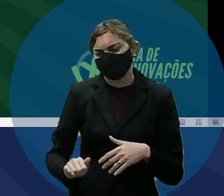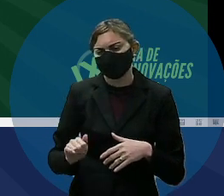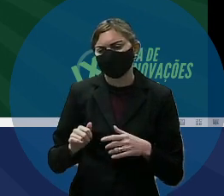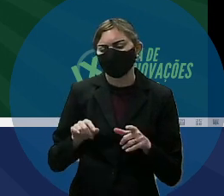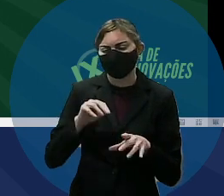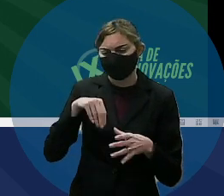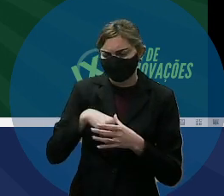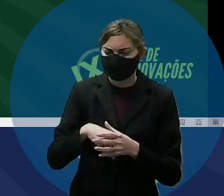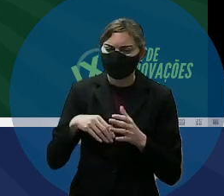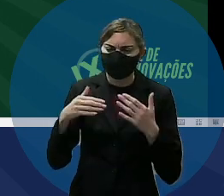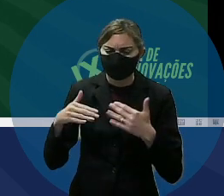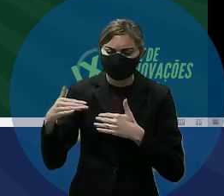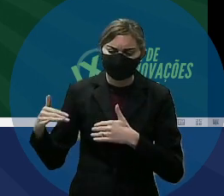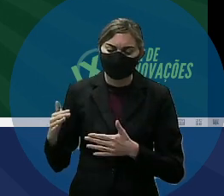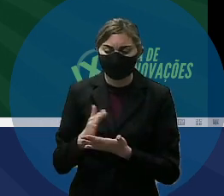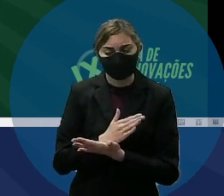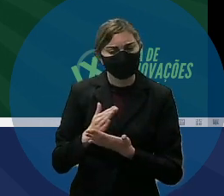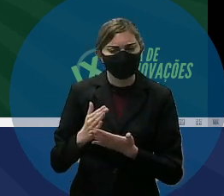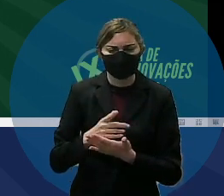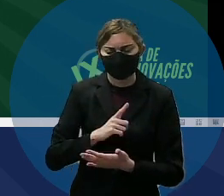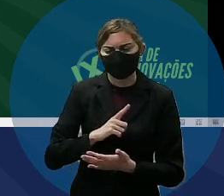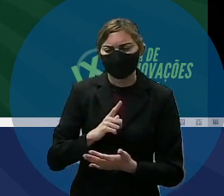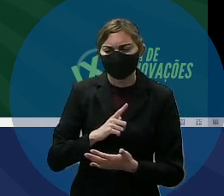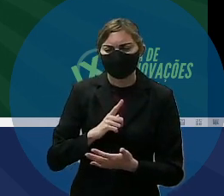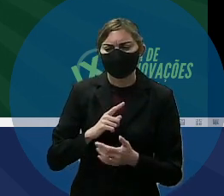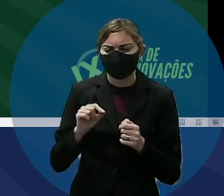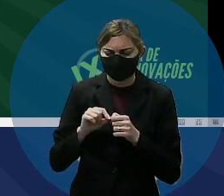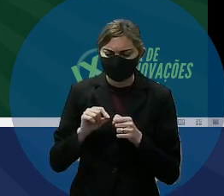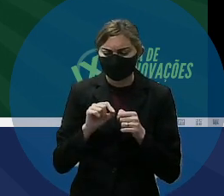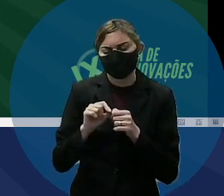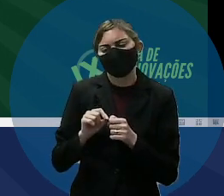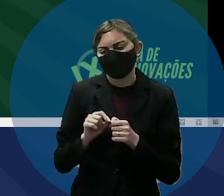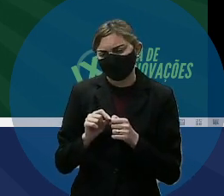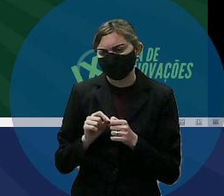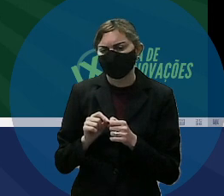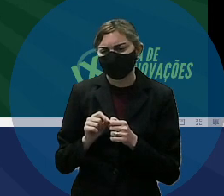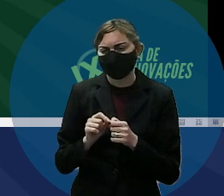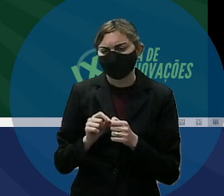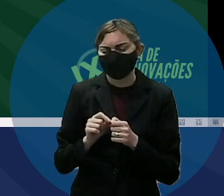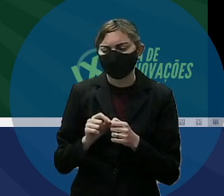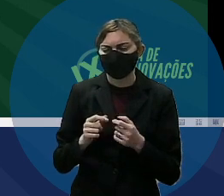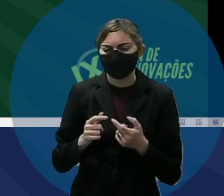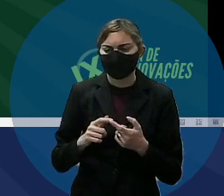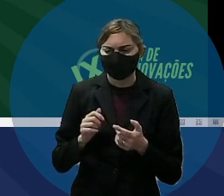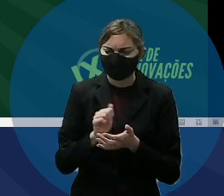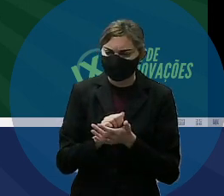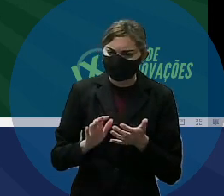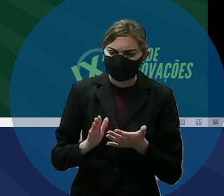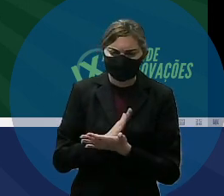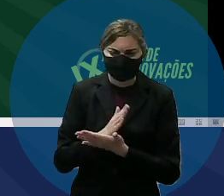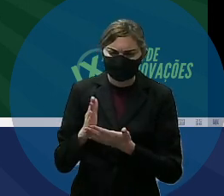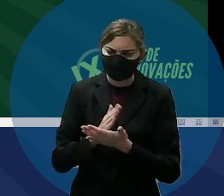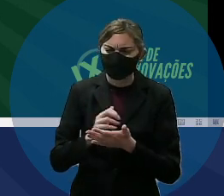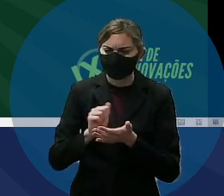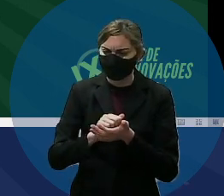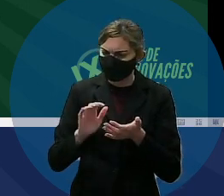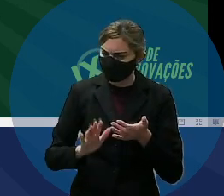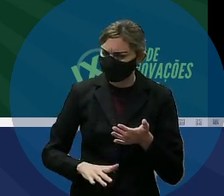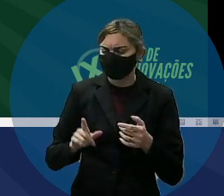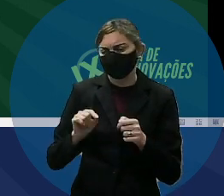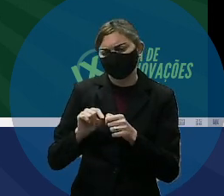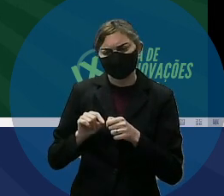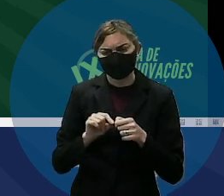dessas provas, algumas eles têm que realizar, na verdade nós chamamos de tarefas. Algumas tarefas eles têm que